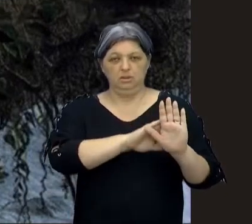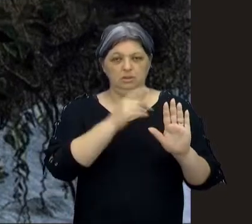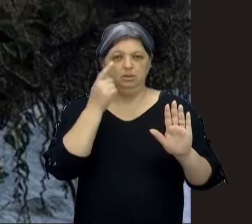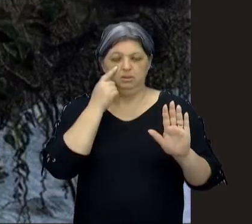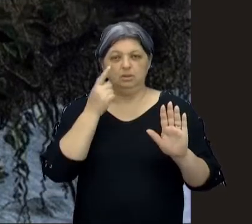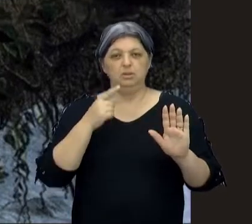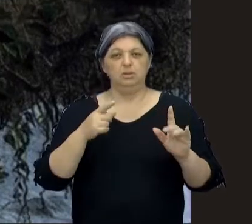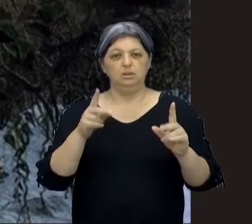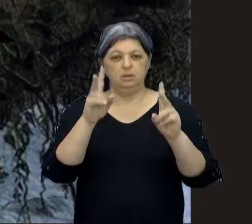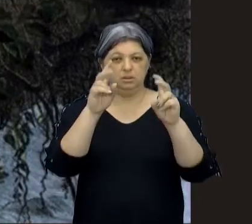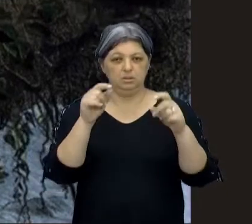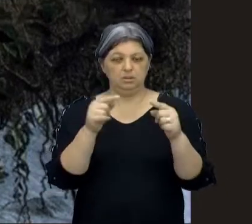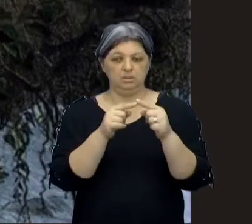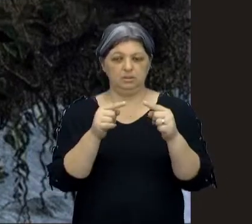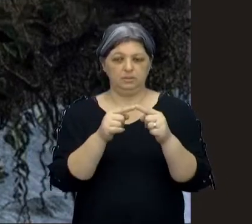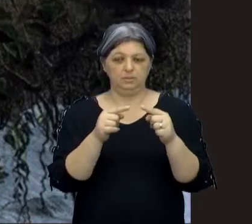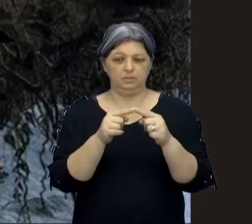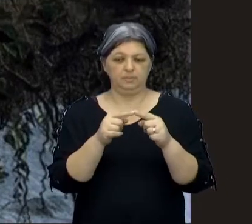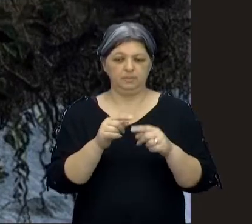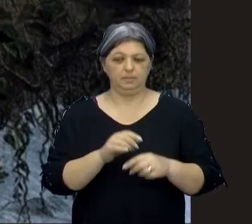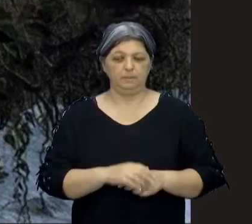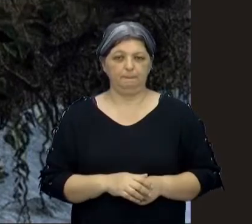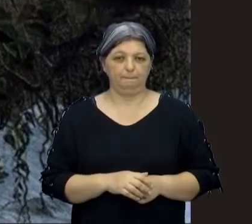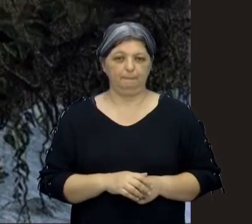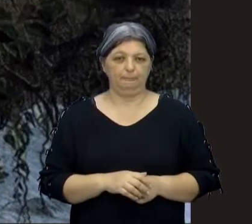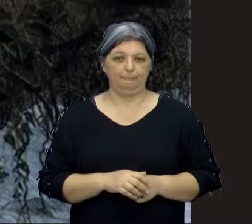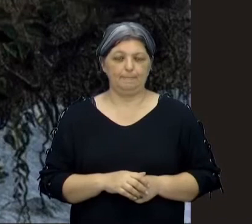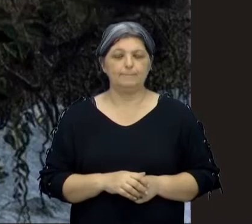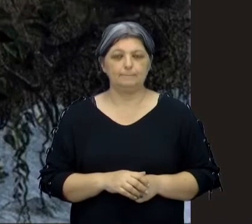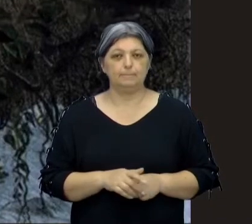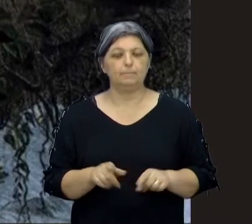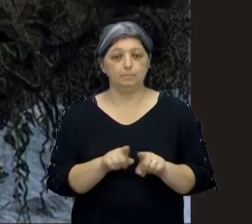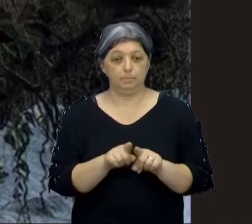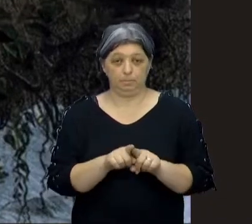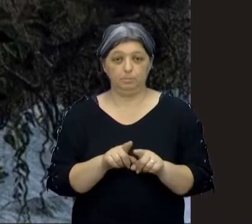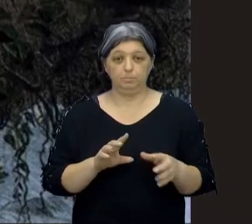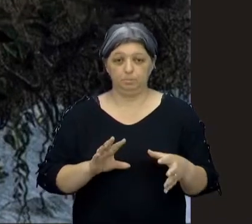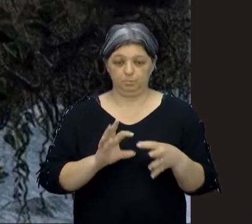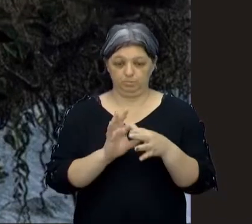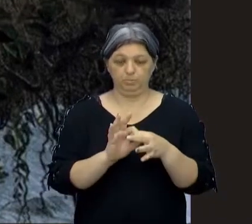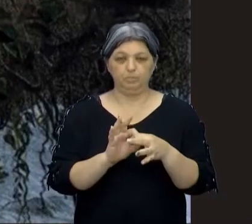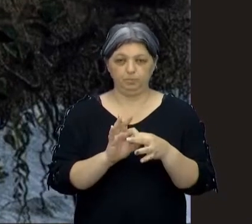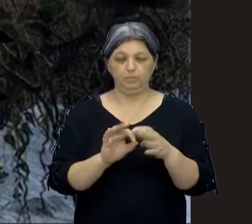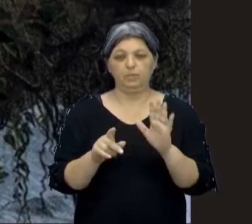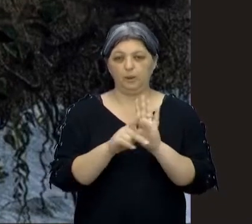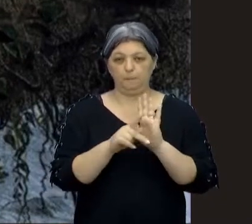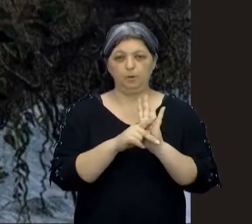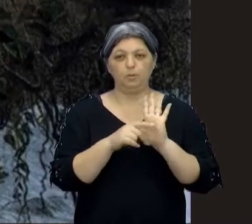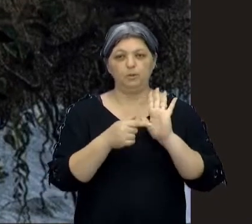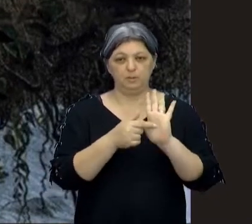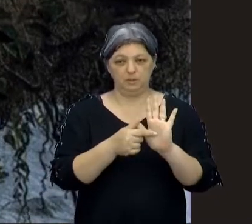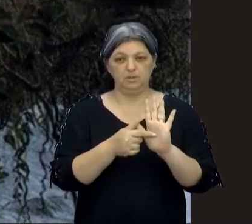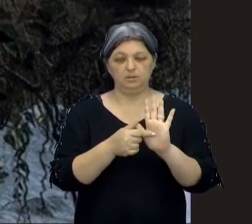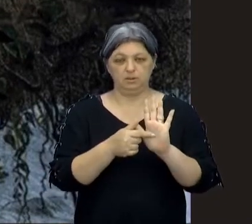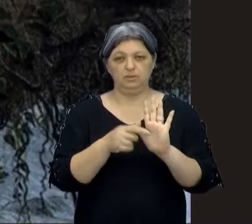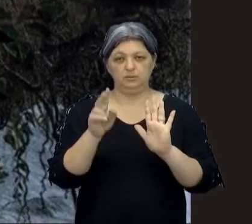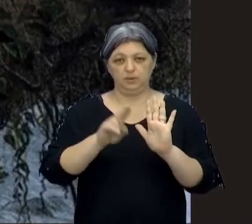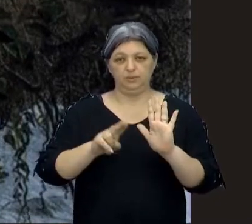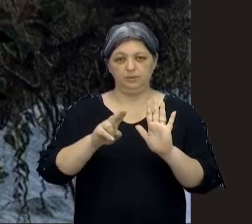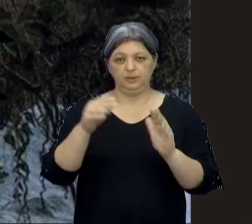na aula e é sempre também uma imagem que é inclusive faz parte aí né da própria apresentação que a gente vai usar